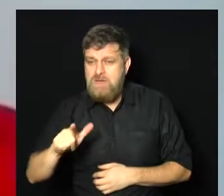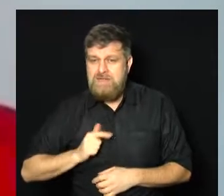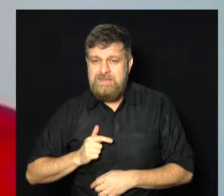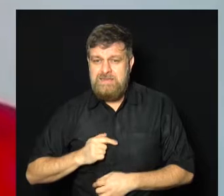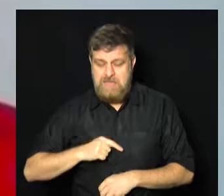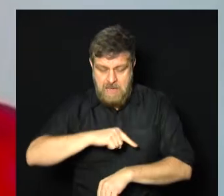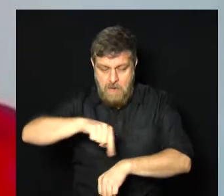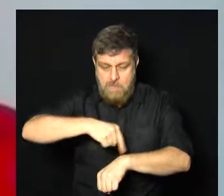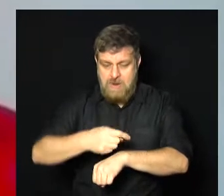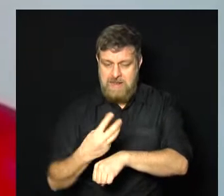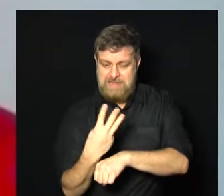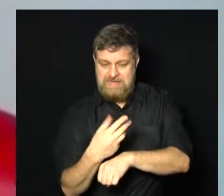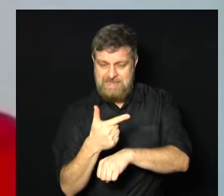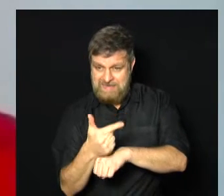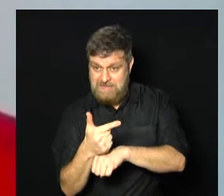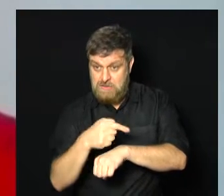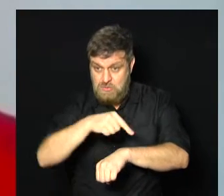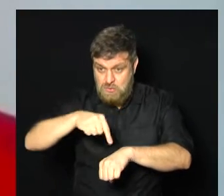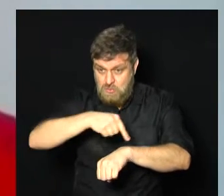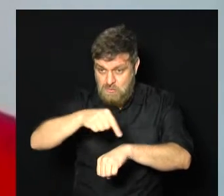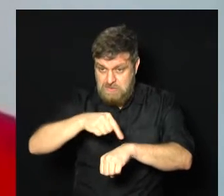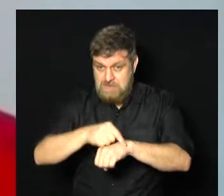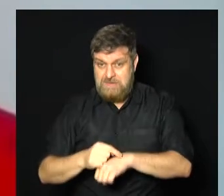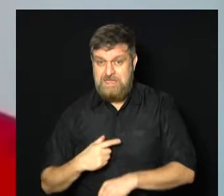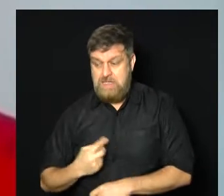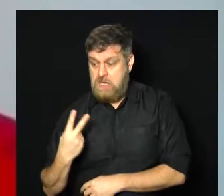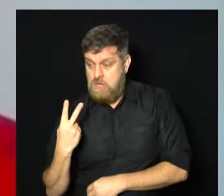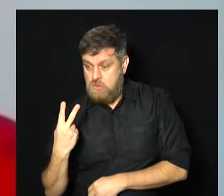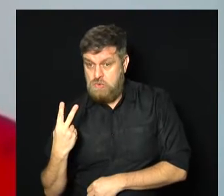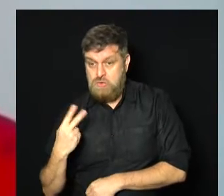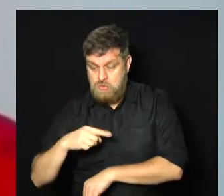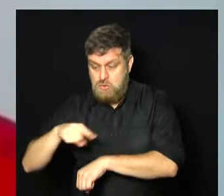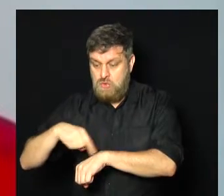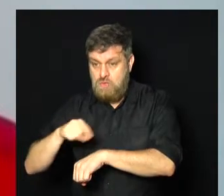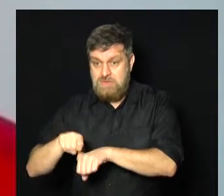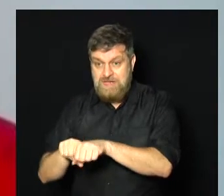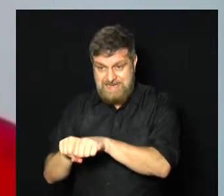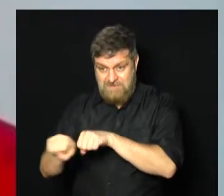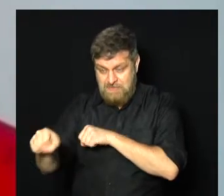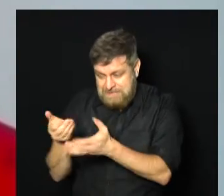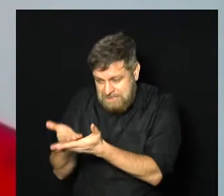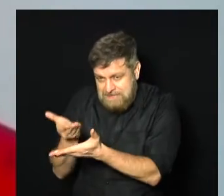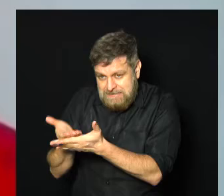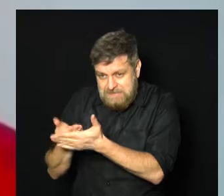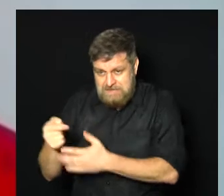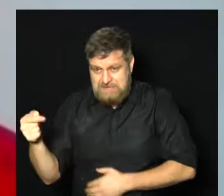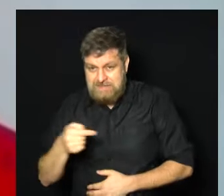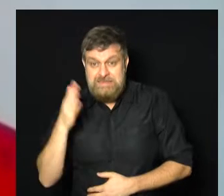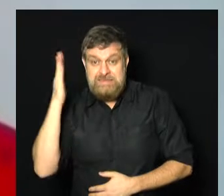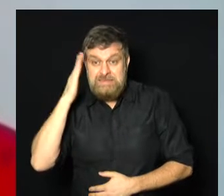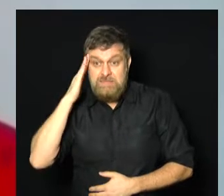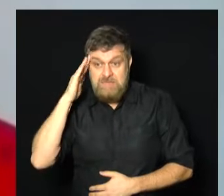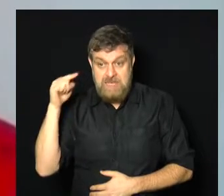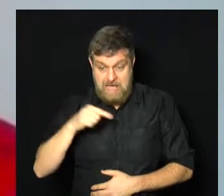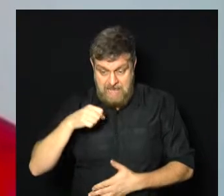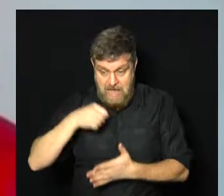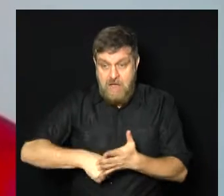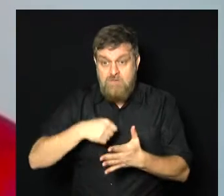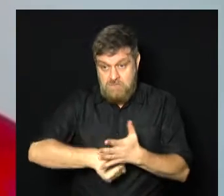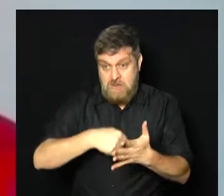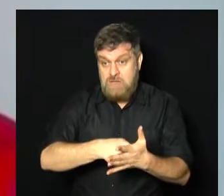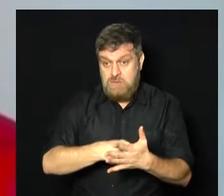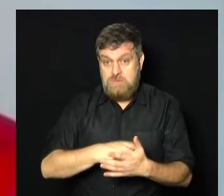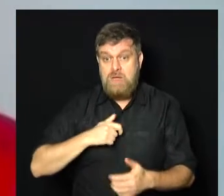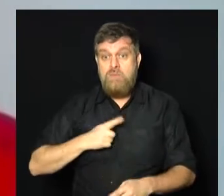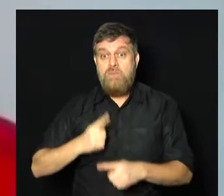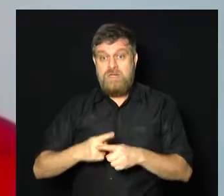horas semanais, sendo que 2 horas são de formação, as pessoas precisam saber que essa carga horária ela foi o resultado de luta, foi uma conquista de